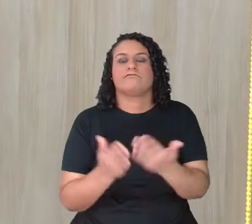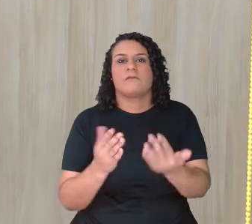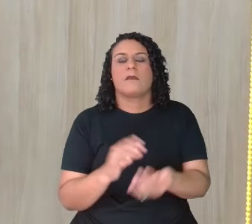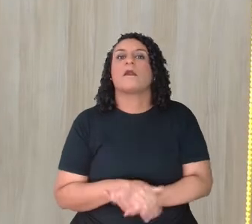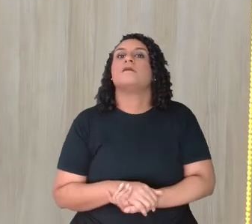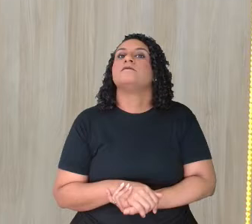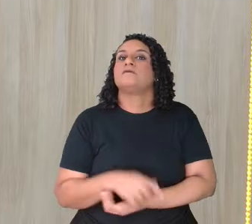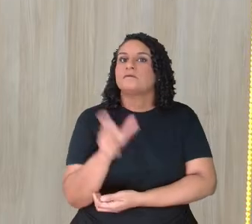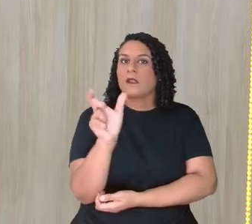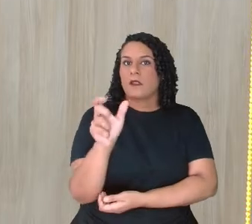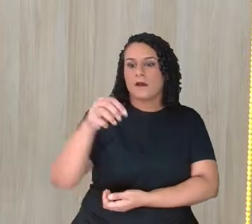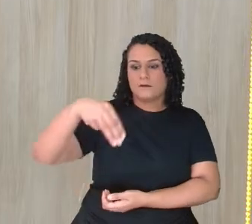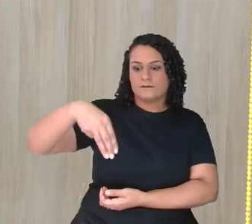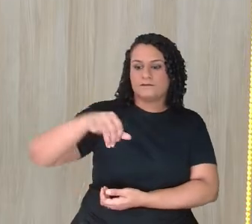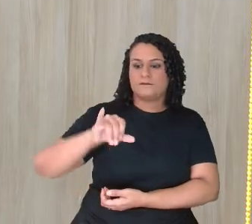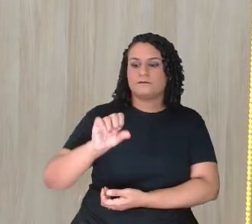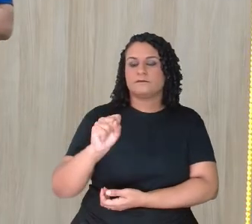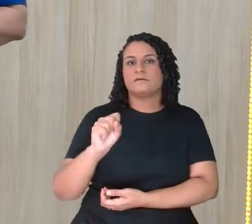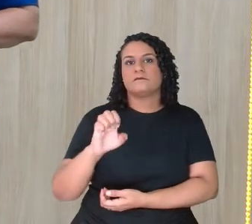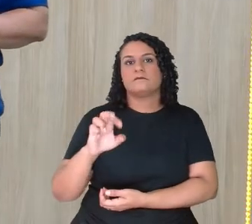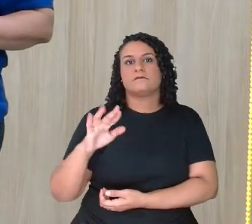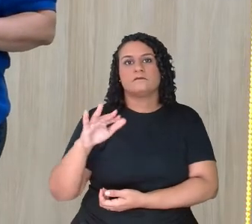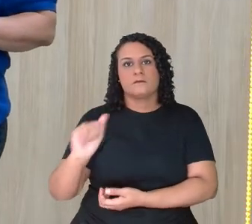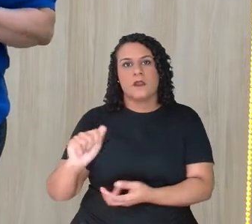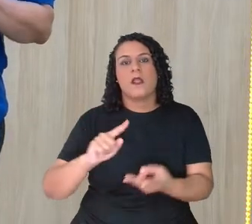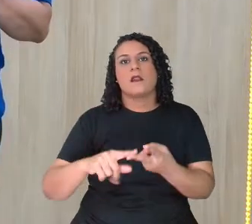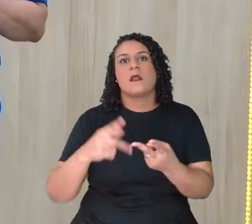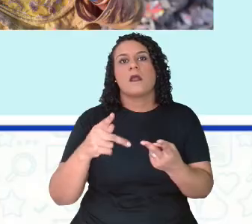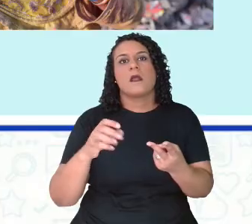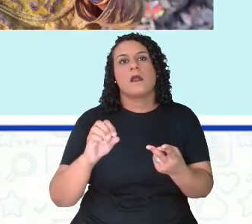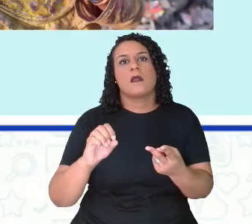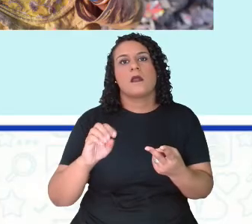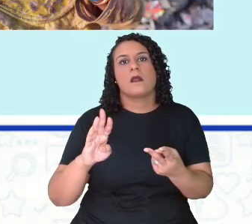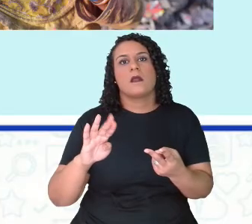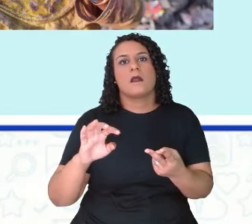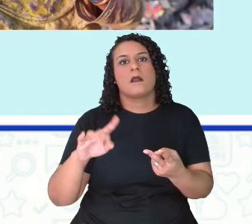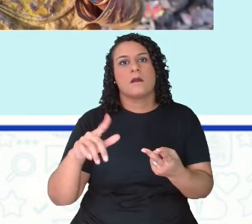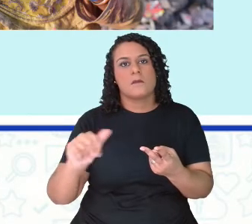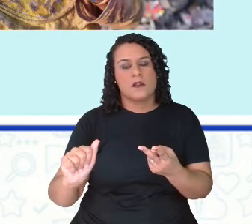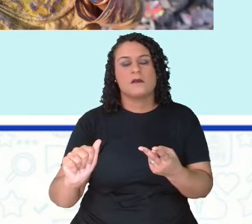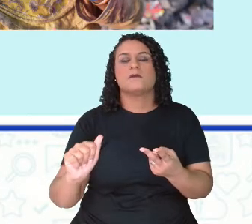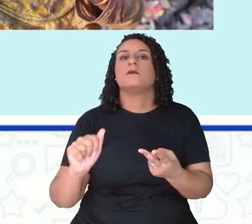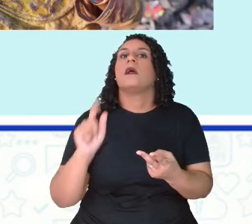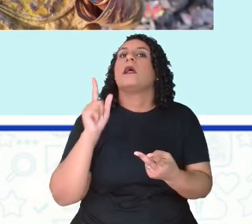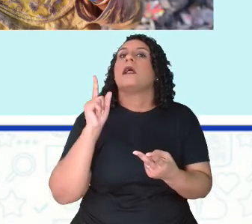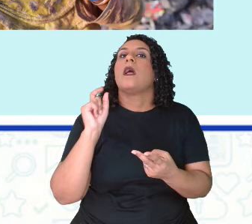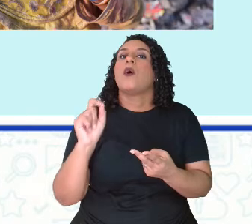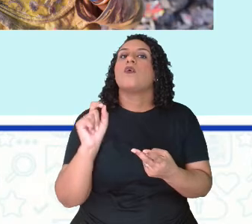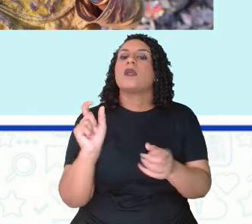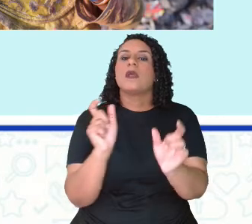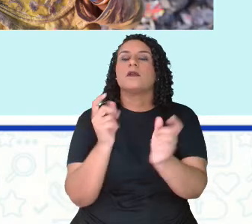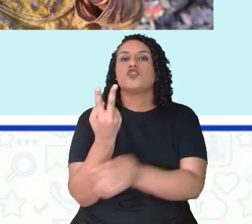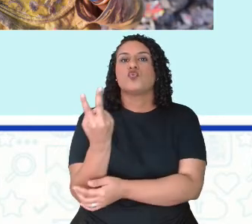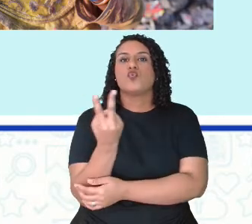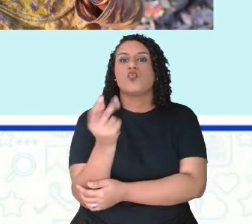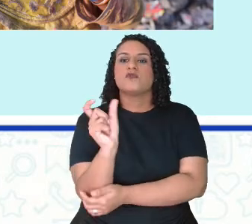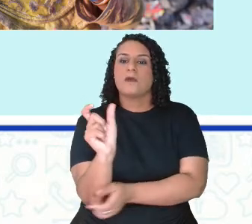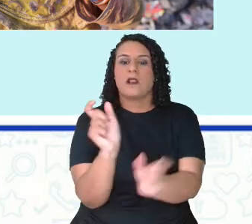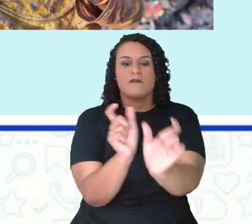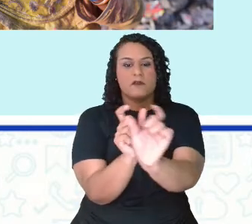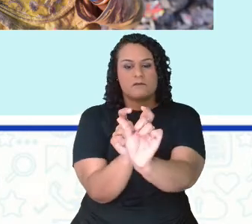a palavra aí, miséria e pobreza estabelecem uma relação de sinonímia, ou seja,